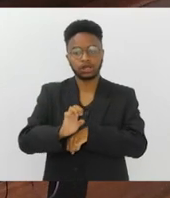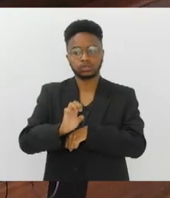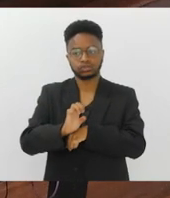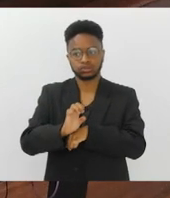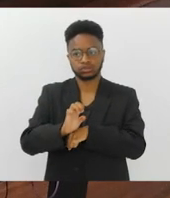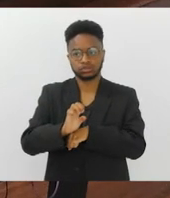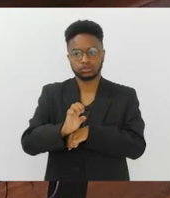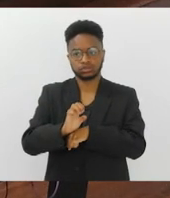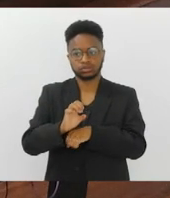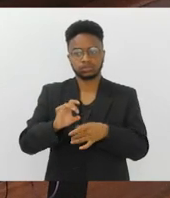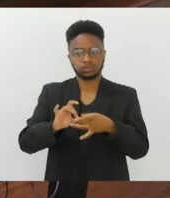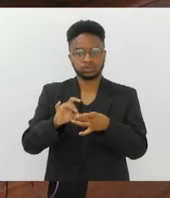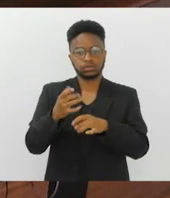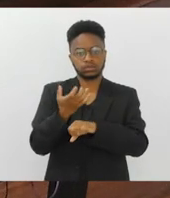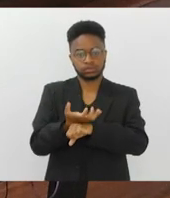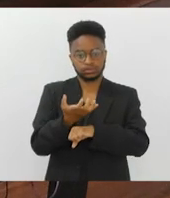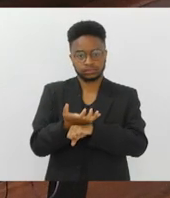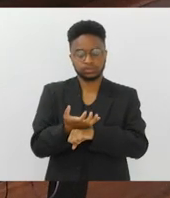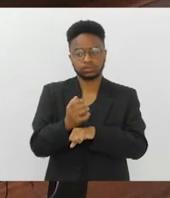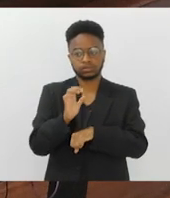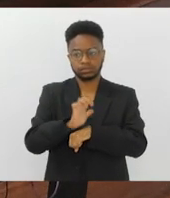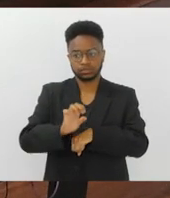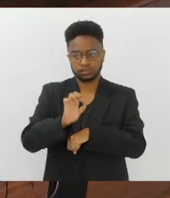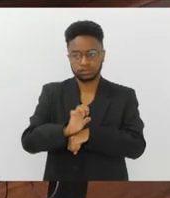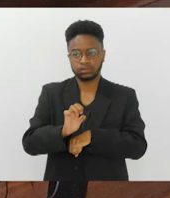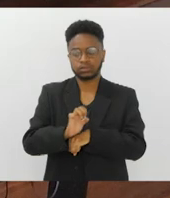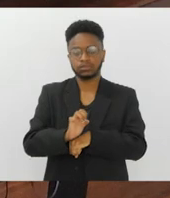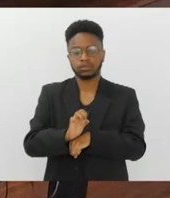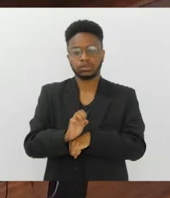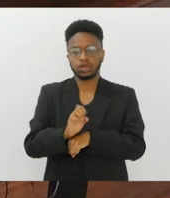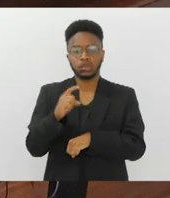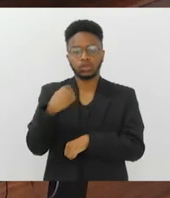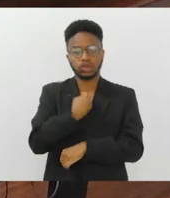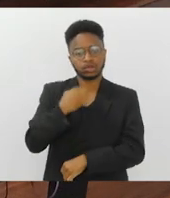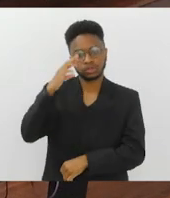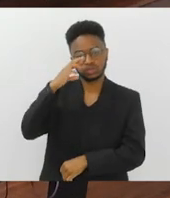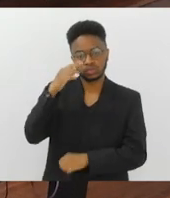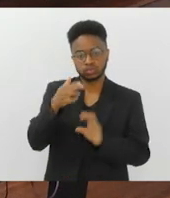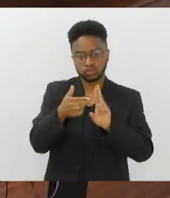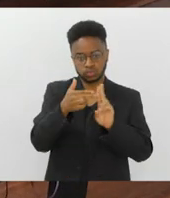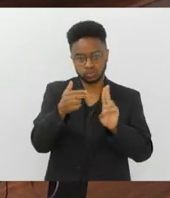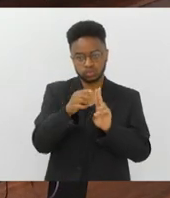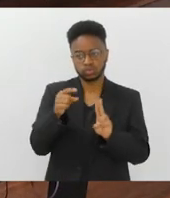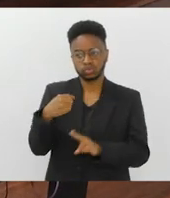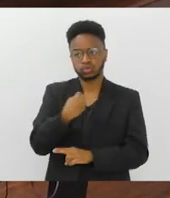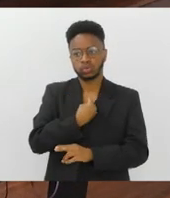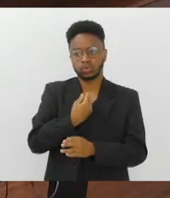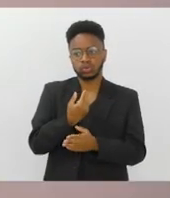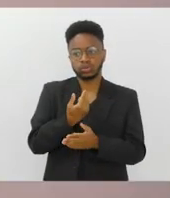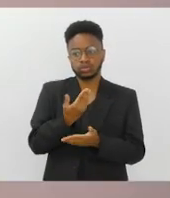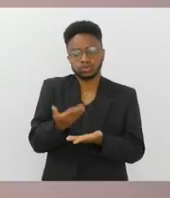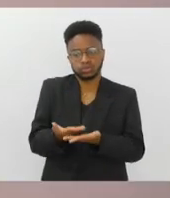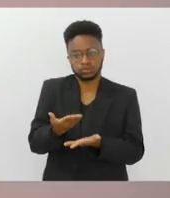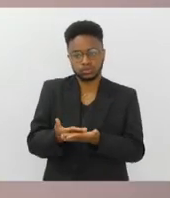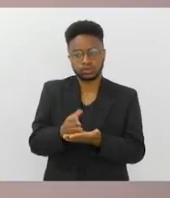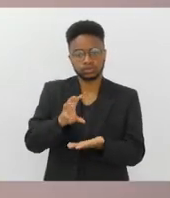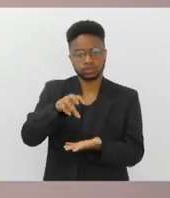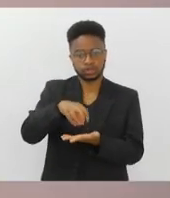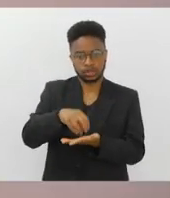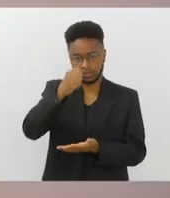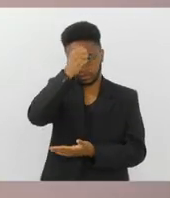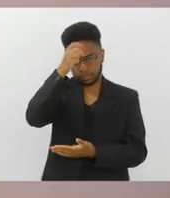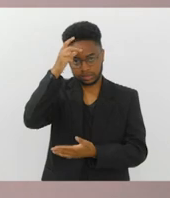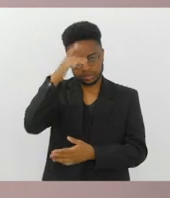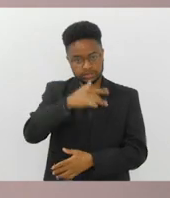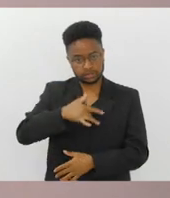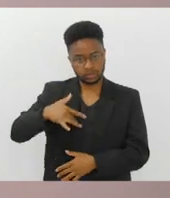da disciplina de estágio supervisionando no SUS, que foi cursada por nós no Centro Municipal de Saúde Oswaldo